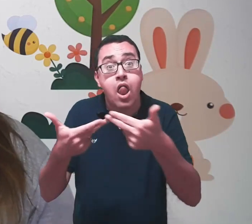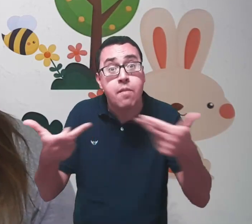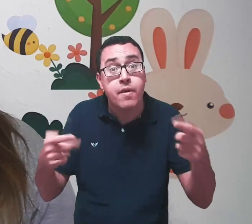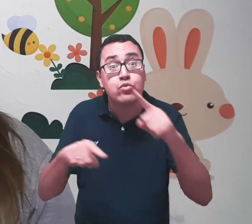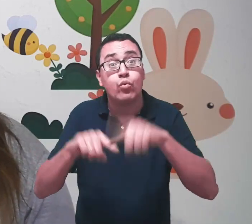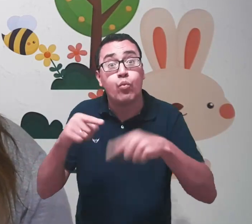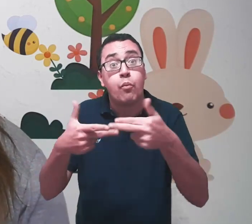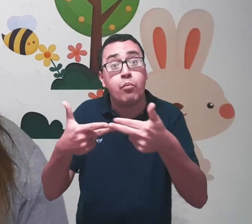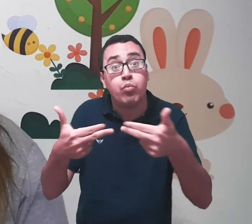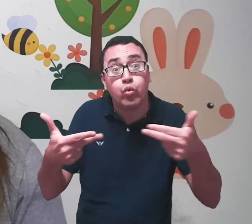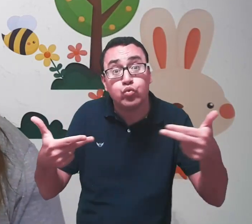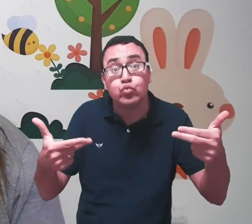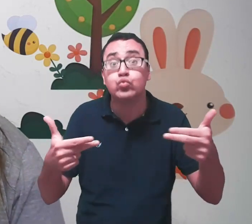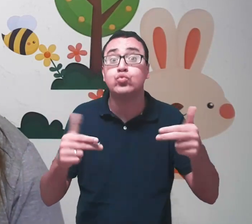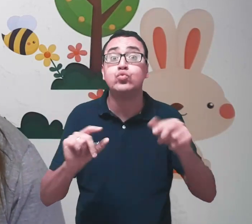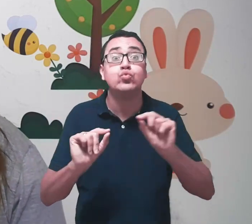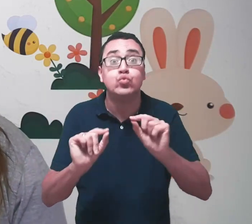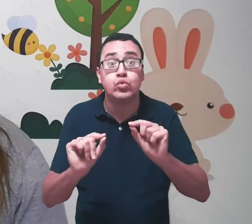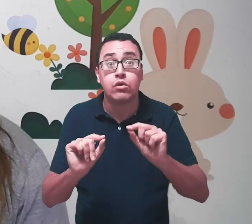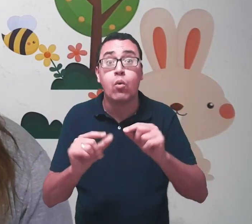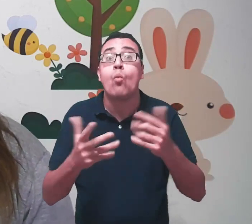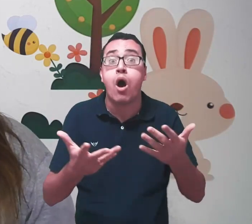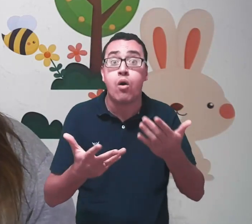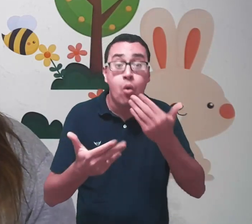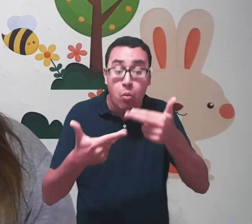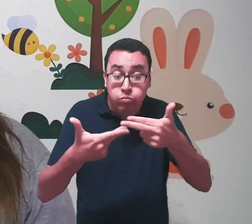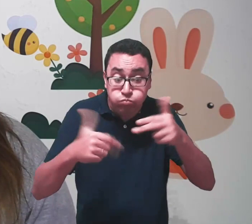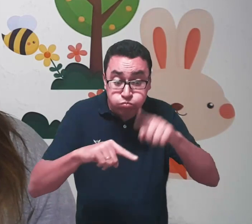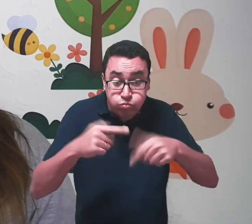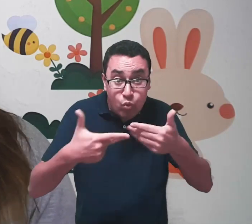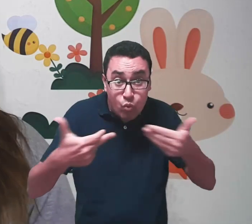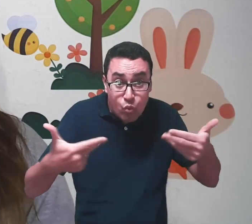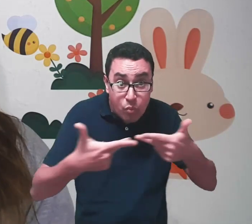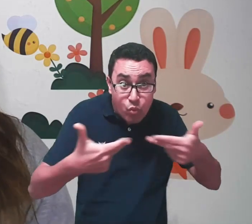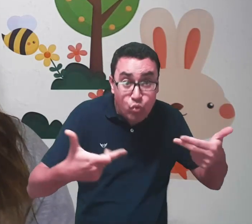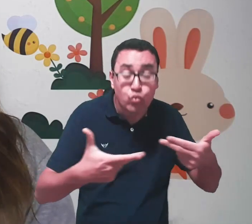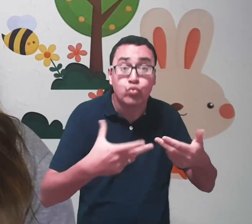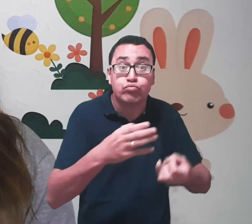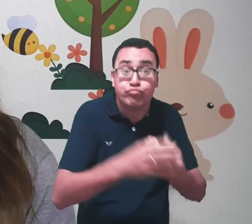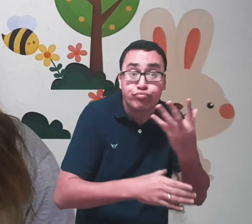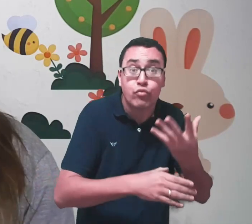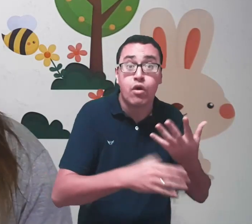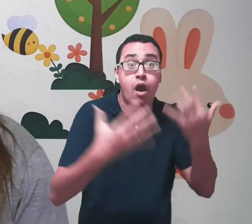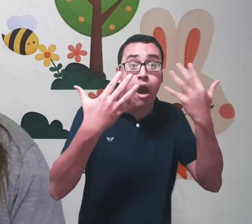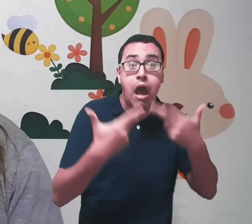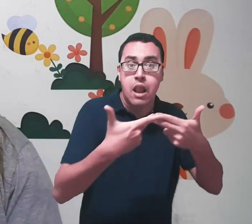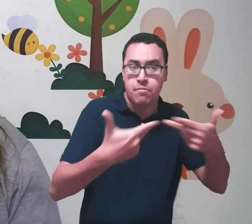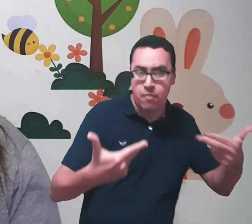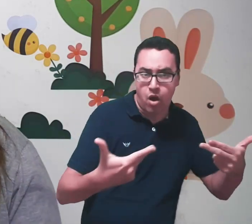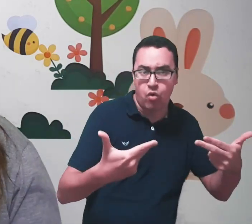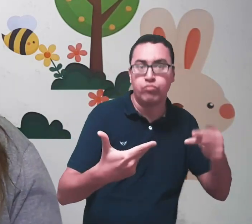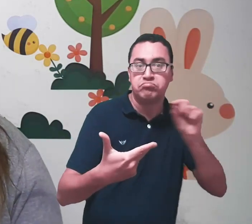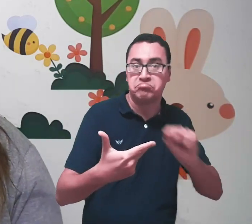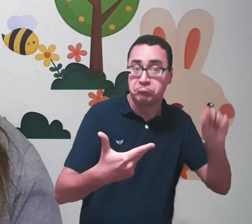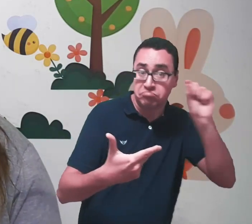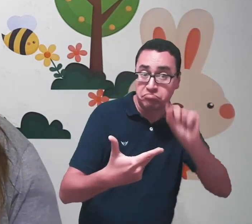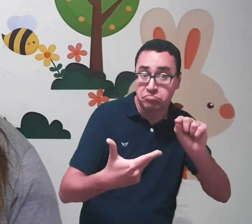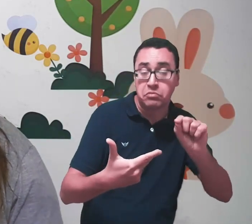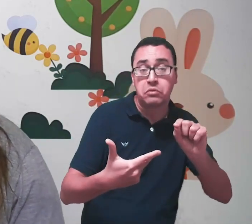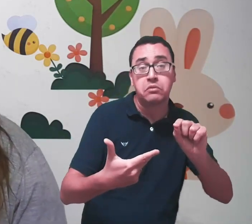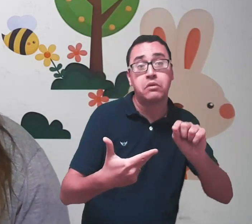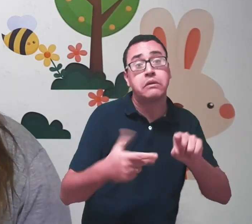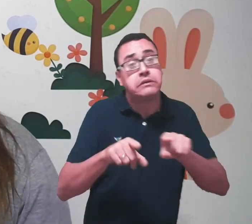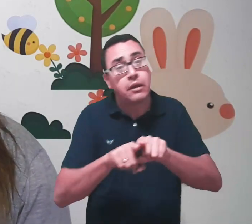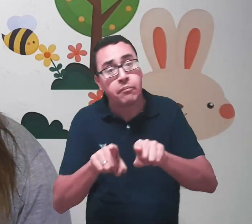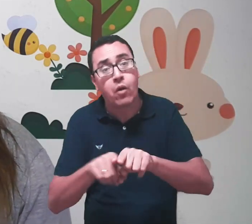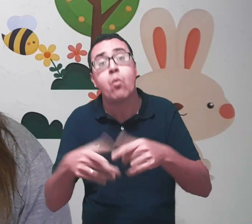nós temos aí de origem animal e quais são os produtos, os alimentos que